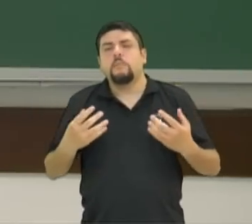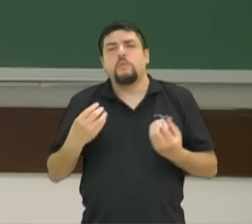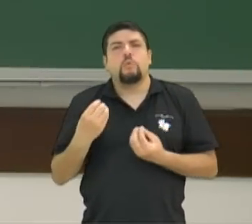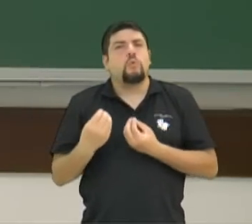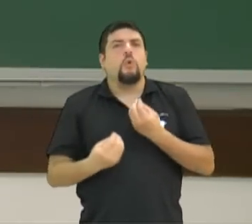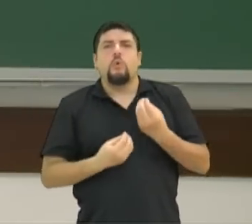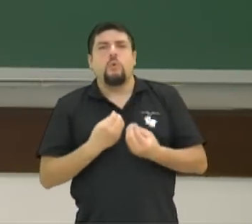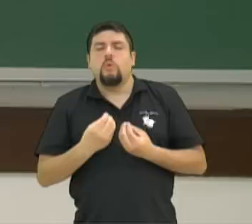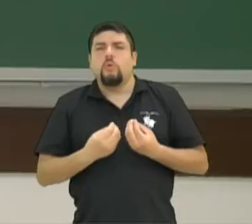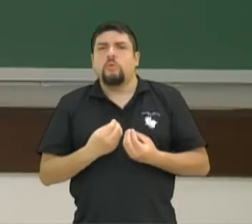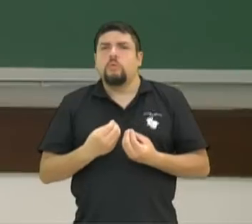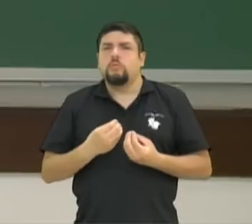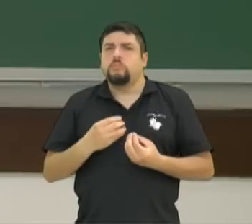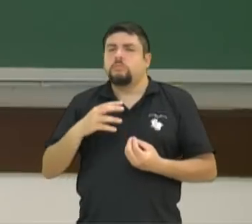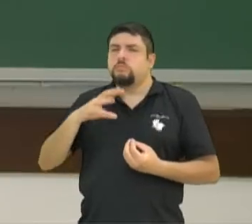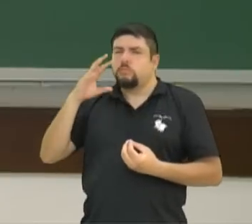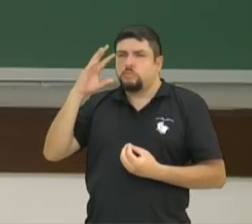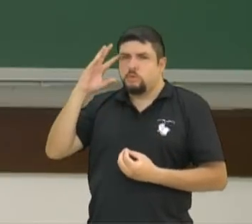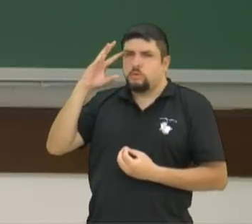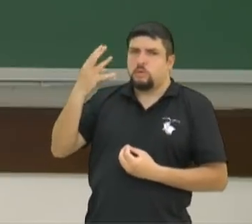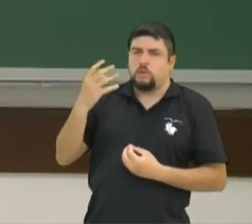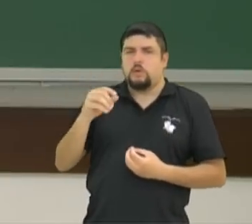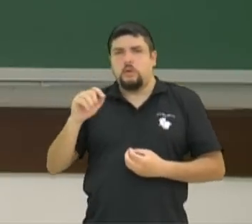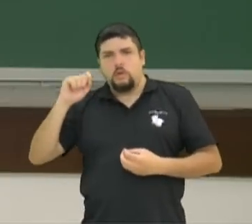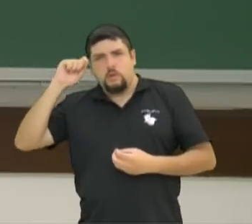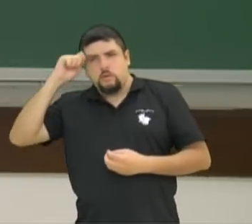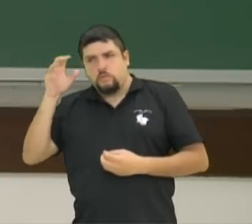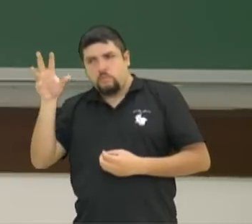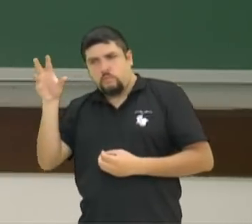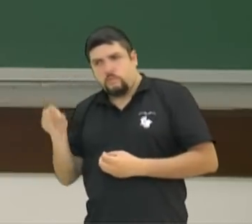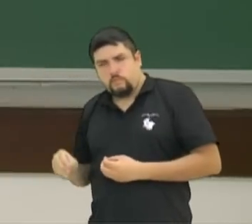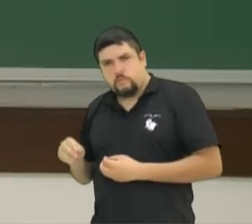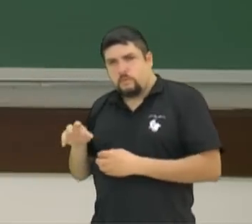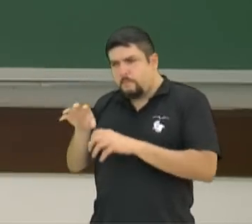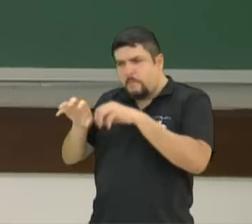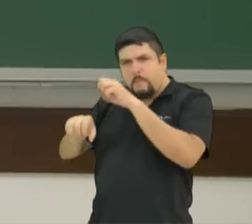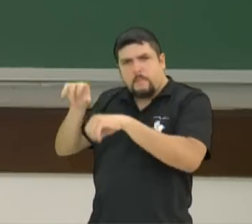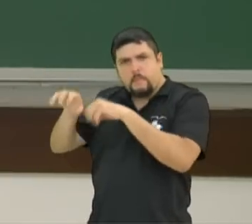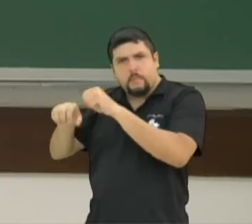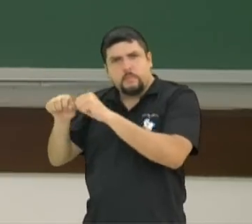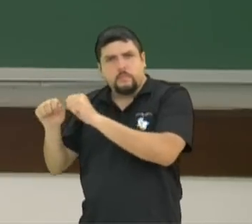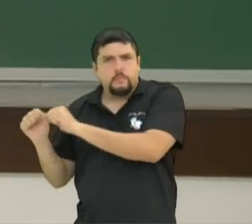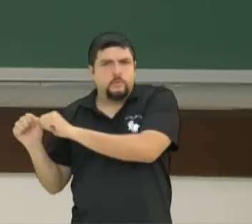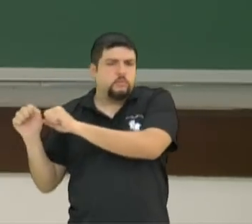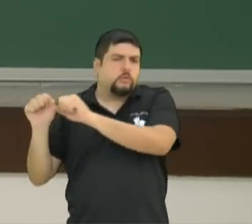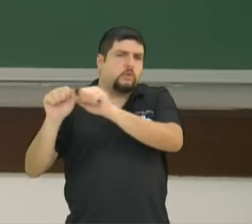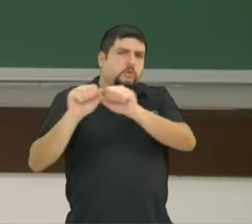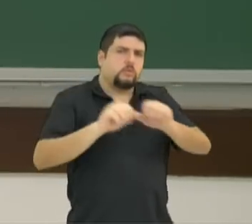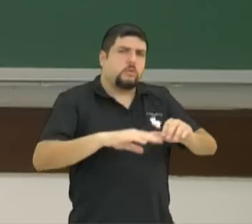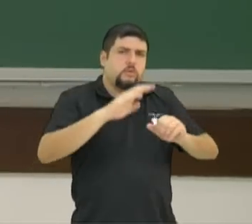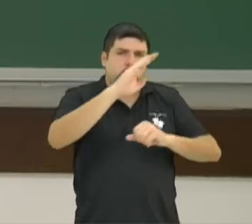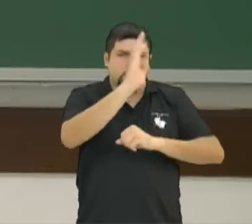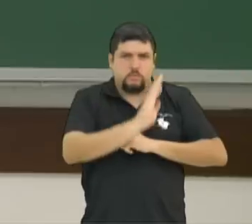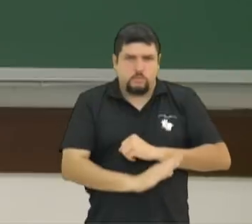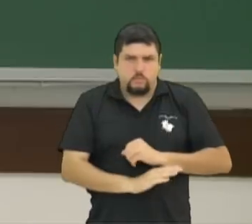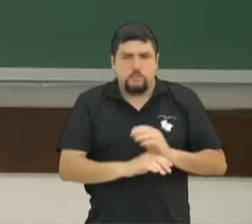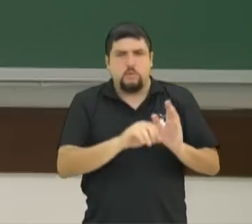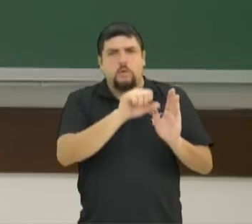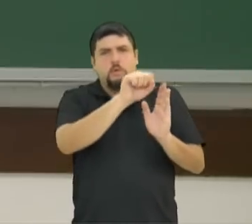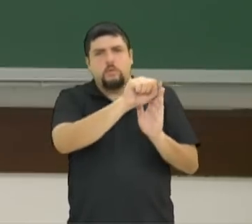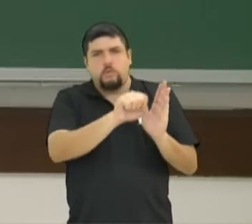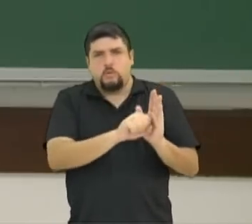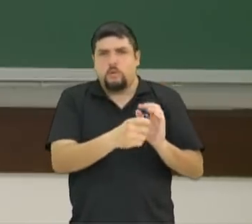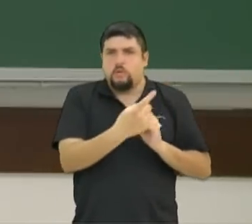o comércio de escravos africanos para o Brasil. Então, foi entre o século XVI até o século XIX, quando a gente